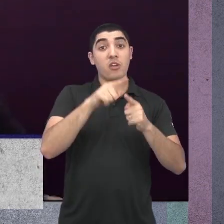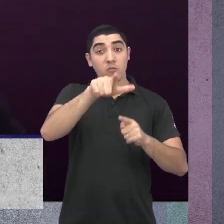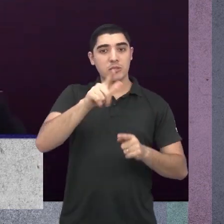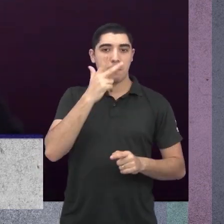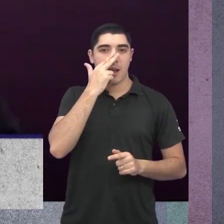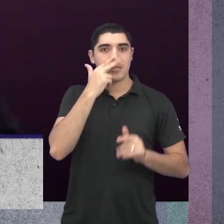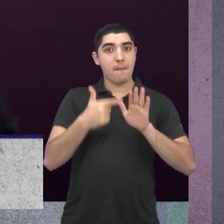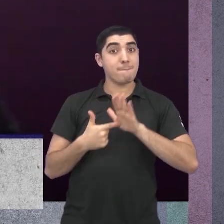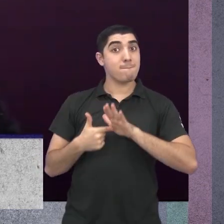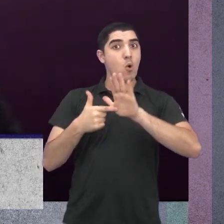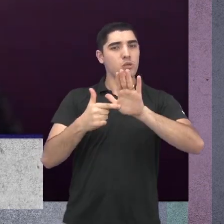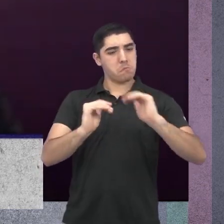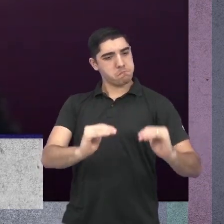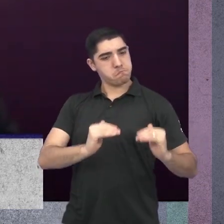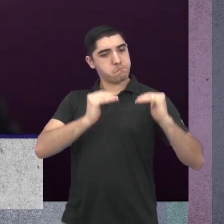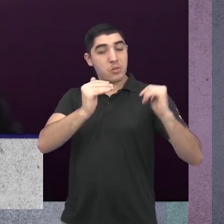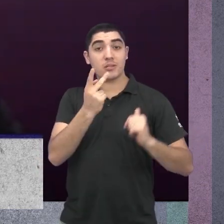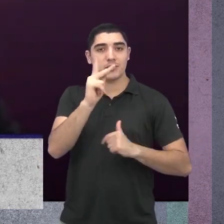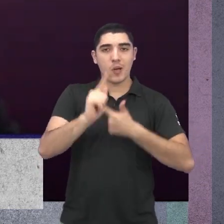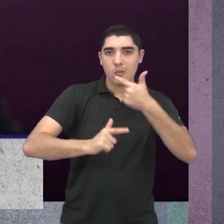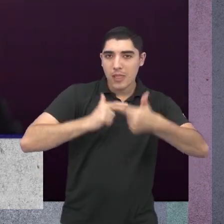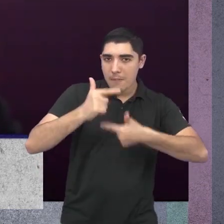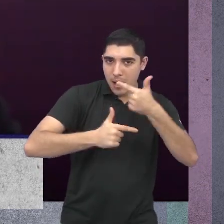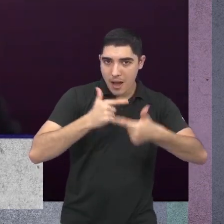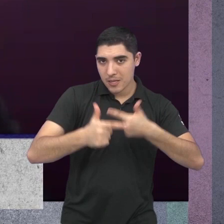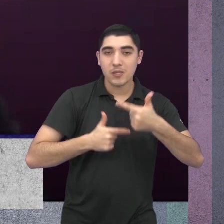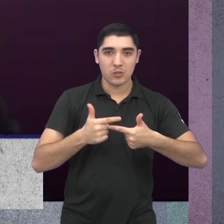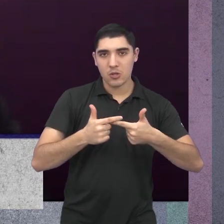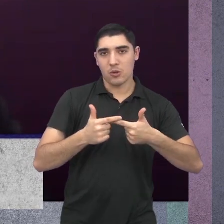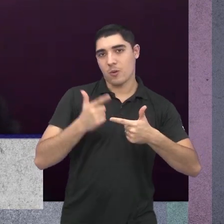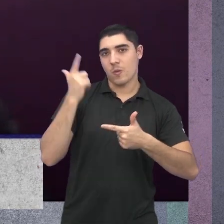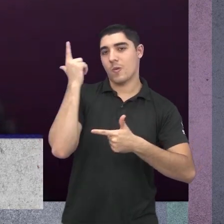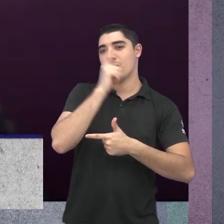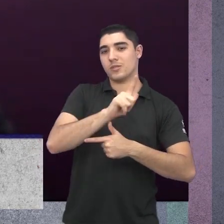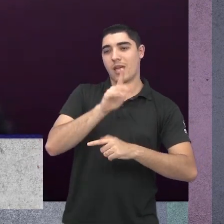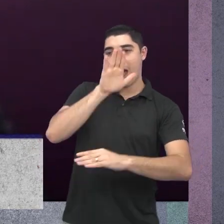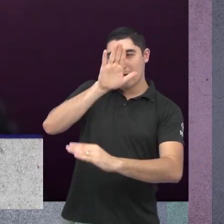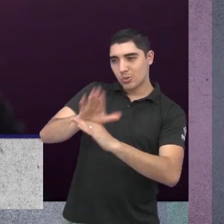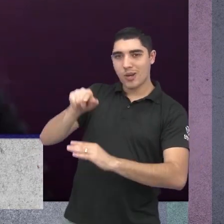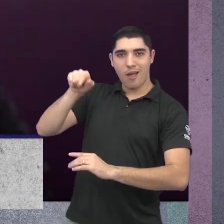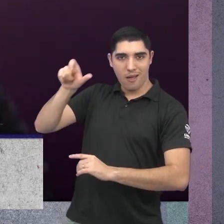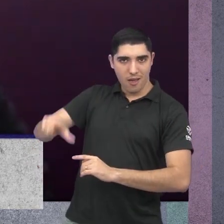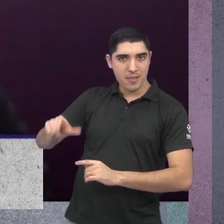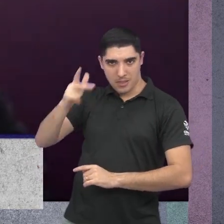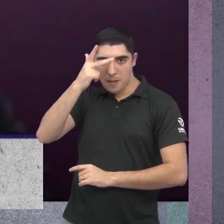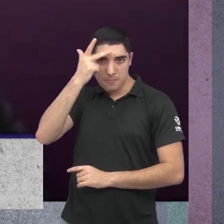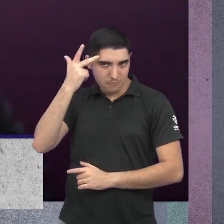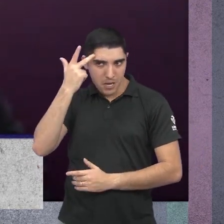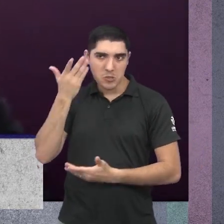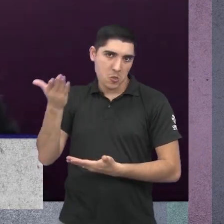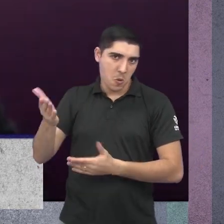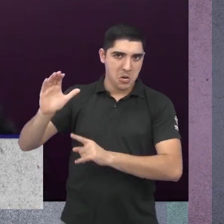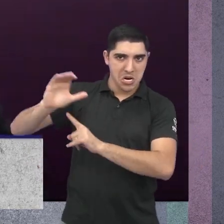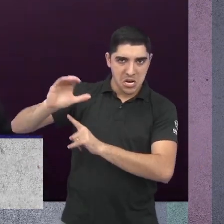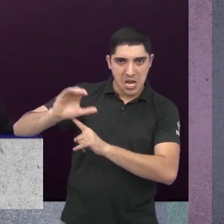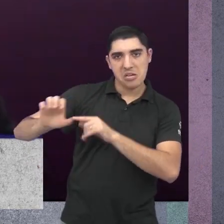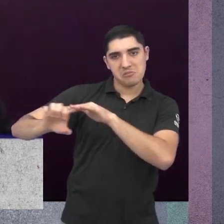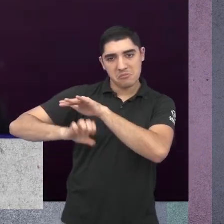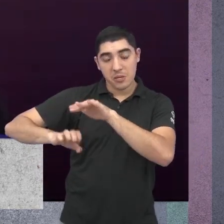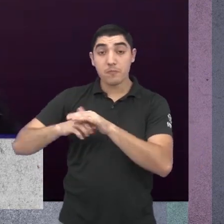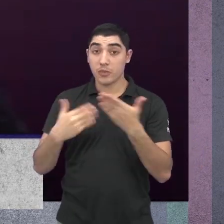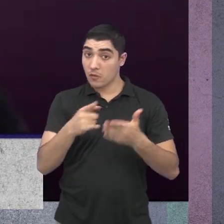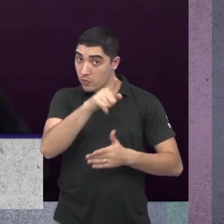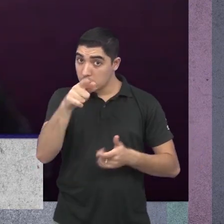destaque e possa demonstrar como o seu trabalho irá ajudar no resultado do negócio. Fique